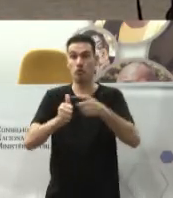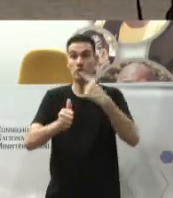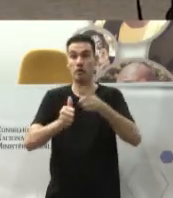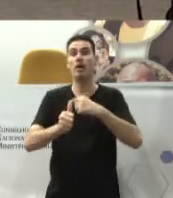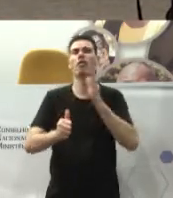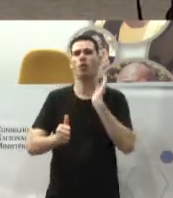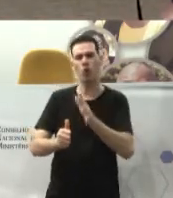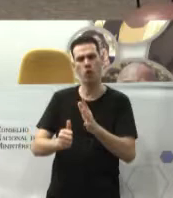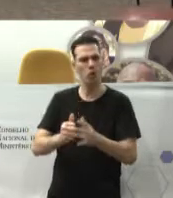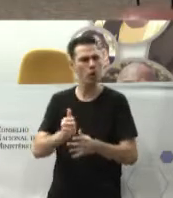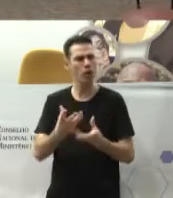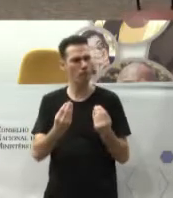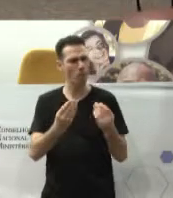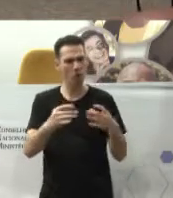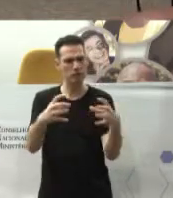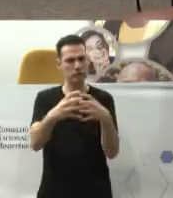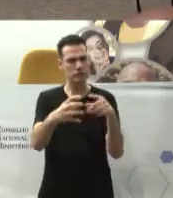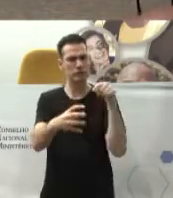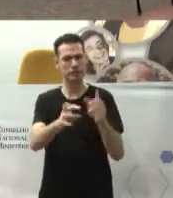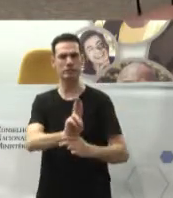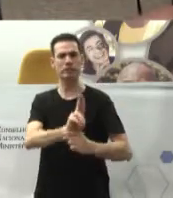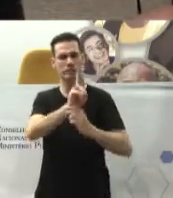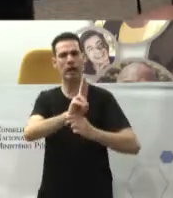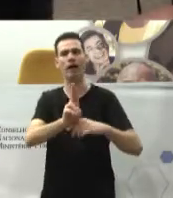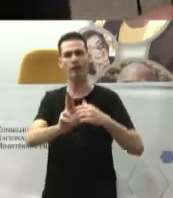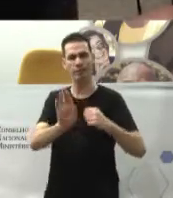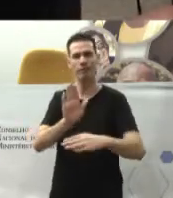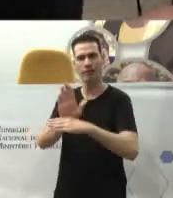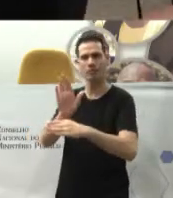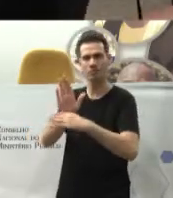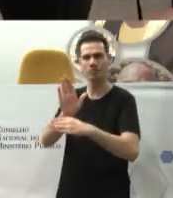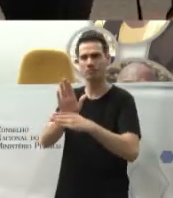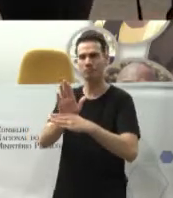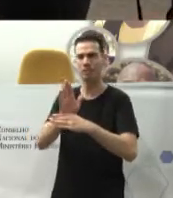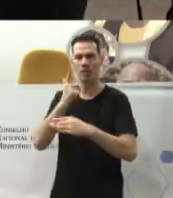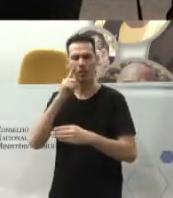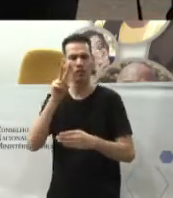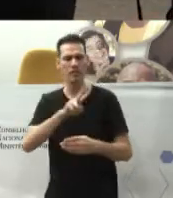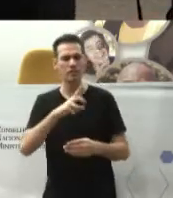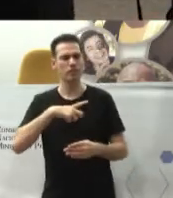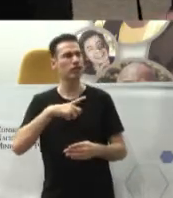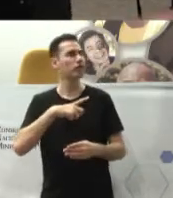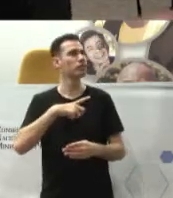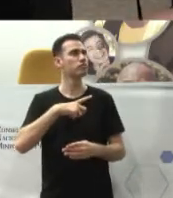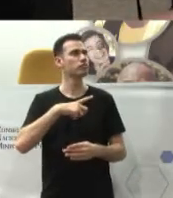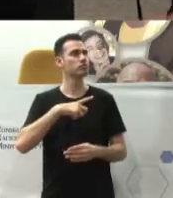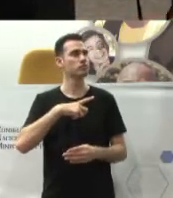ele foi muito grande. Como eu disse, de cerca de... Eu acho que eu tenho aqui um...